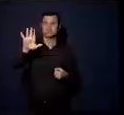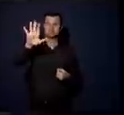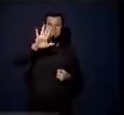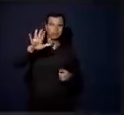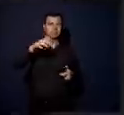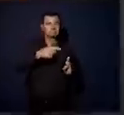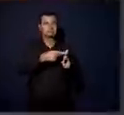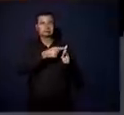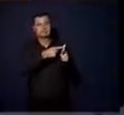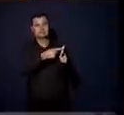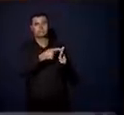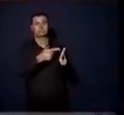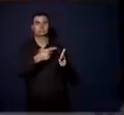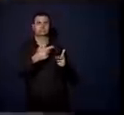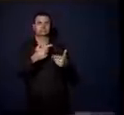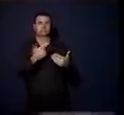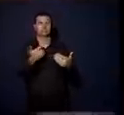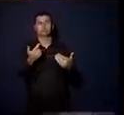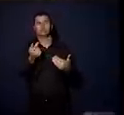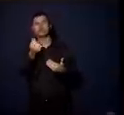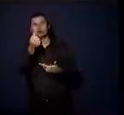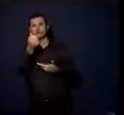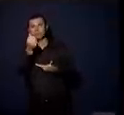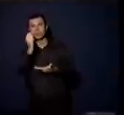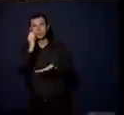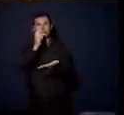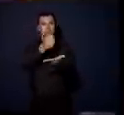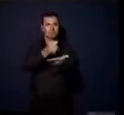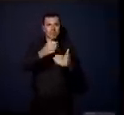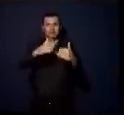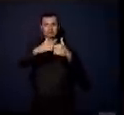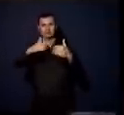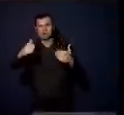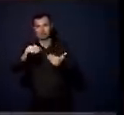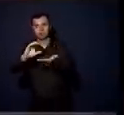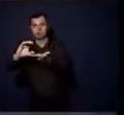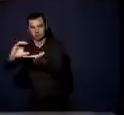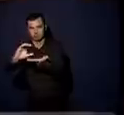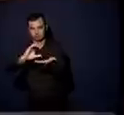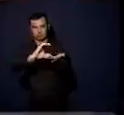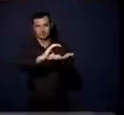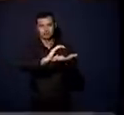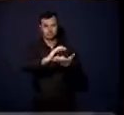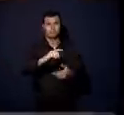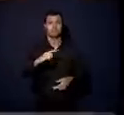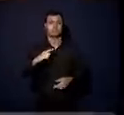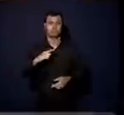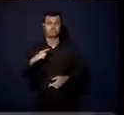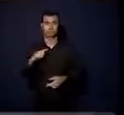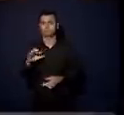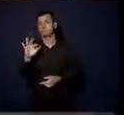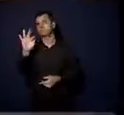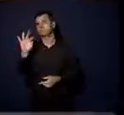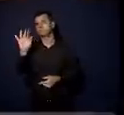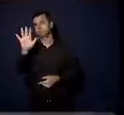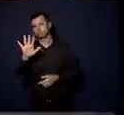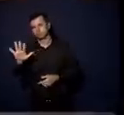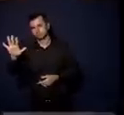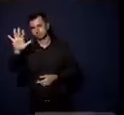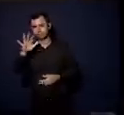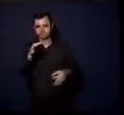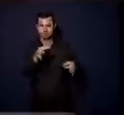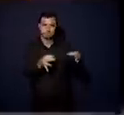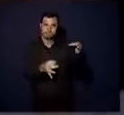enfim repartição de receita a gente está no momento que parte da questão Federativa foi judicializada